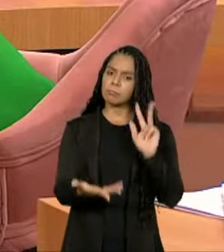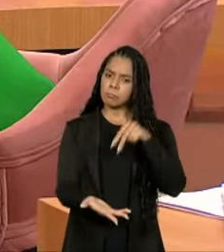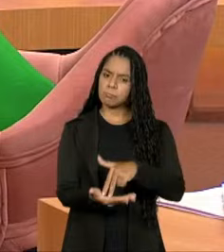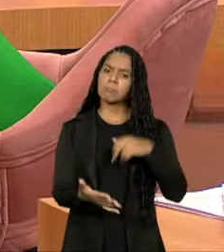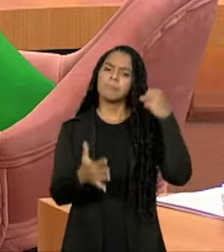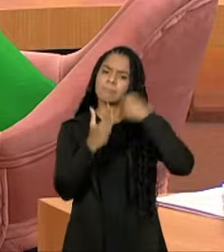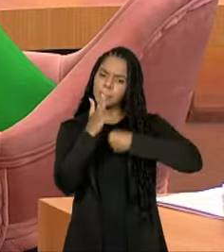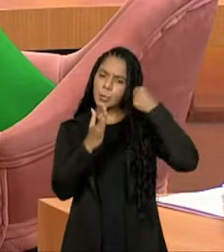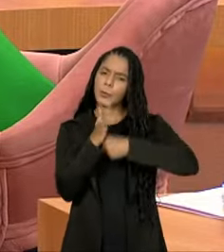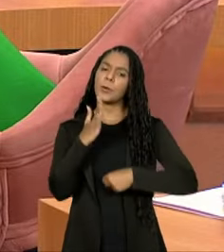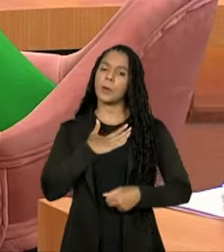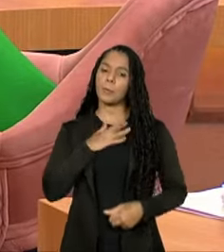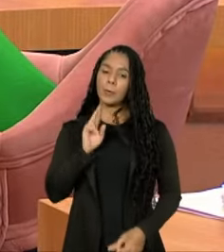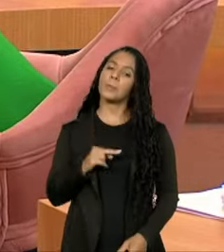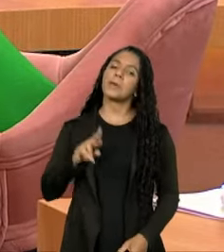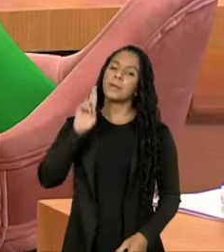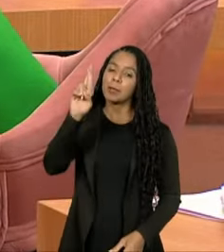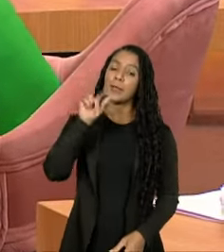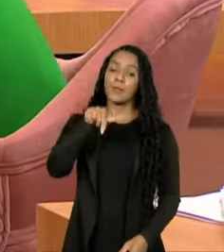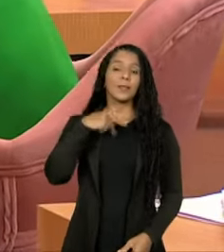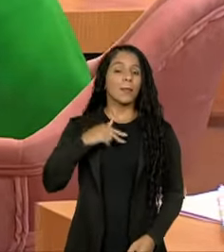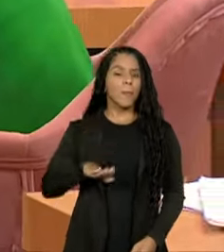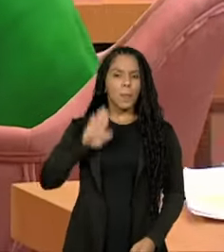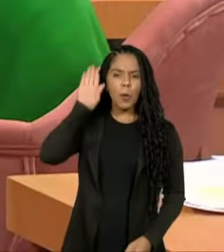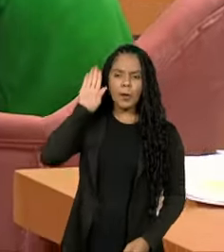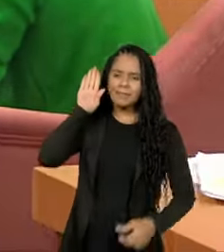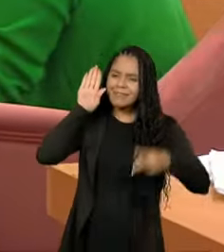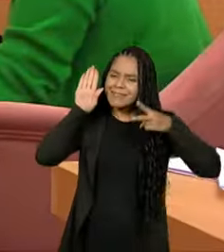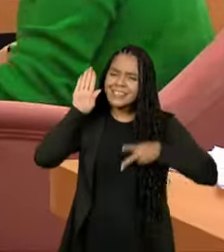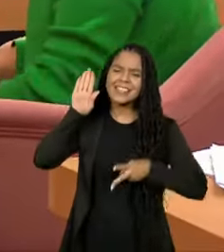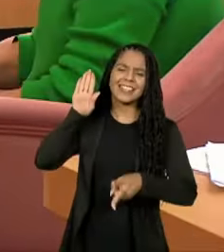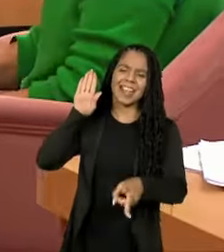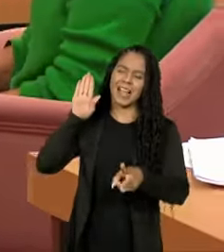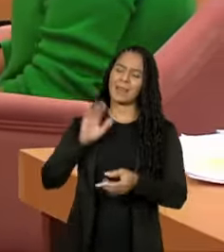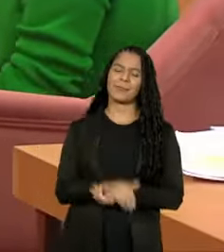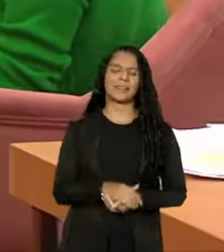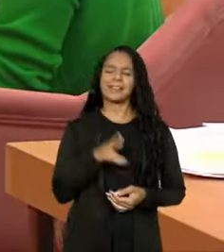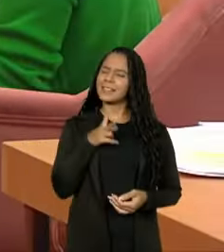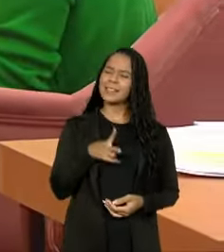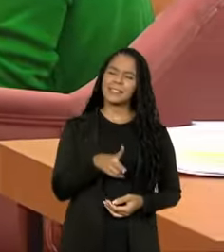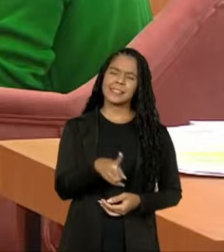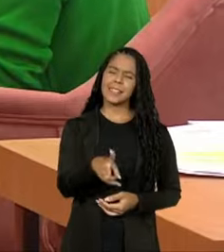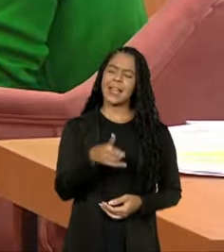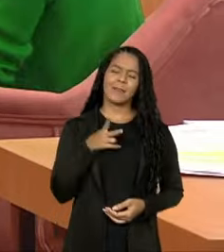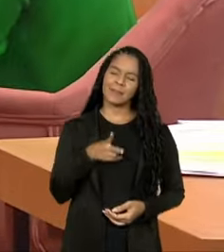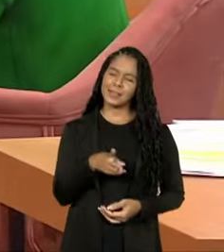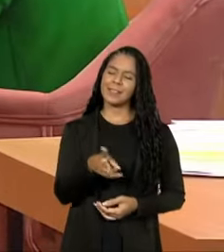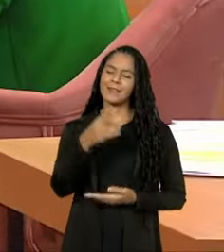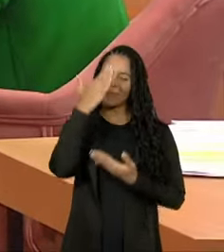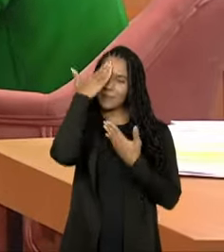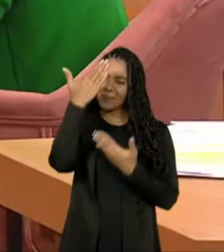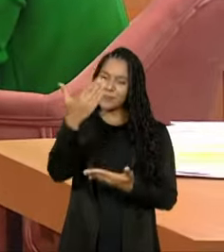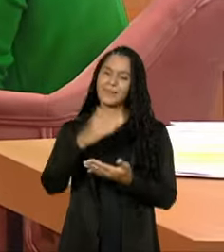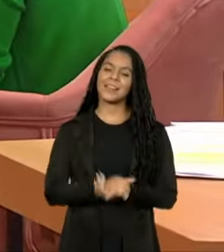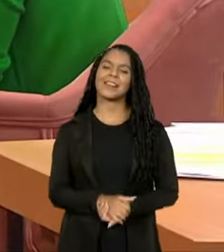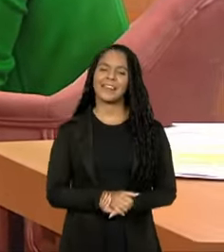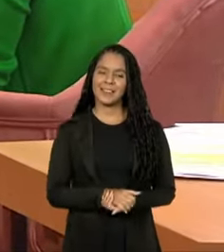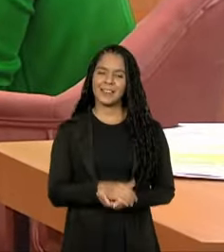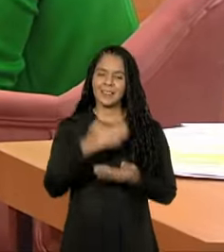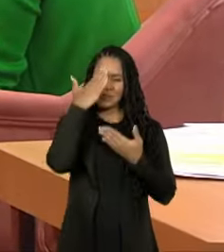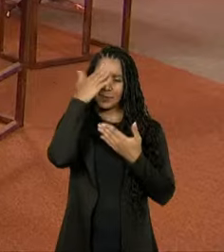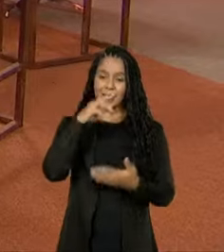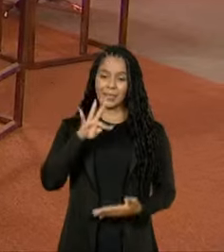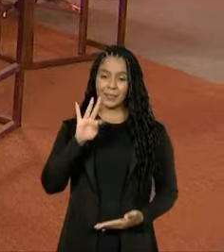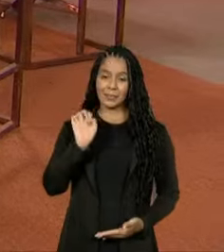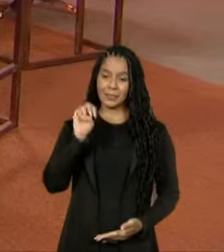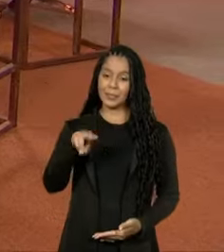por me representar. Você é meu candidato. Obrigado. Sempre foi e sempre será. Obrigada pelo seu tempo e pela luta.